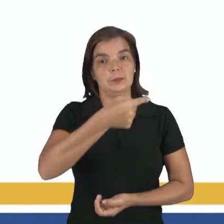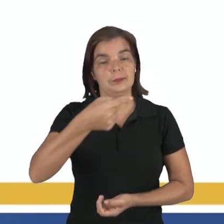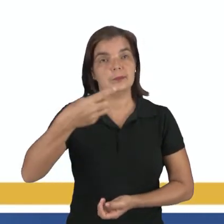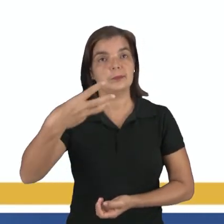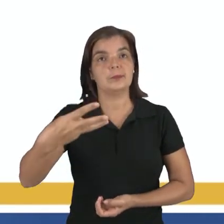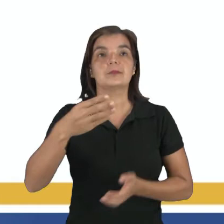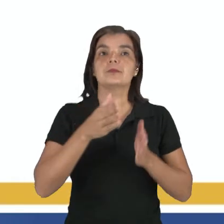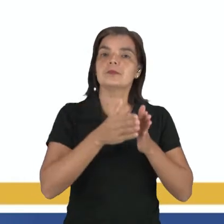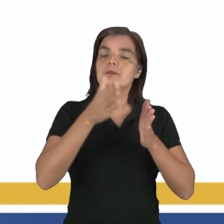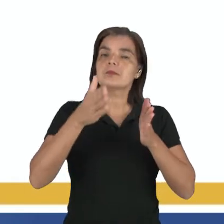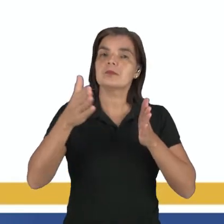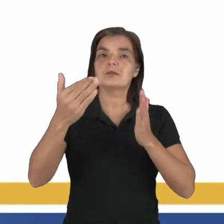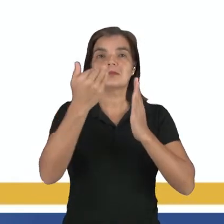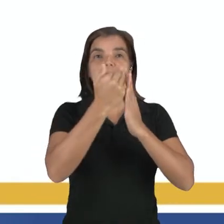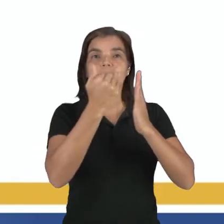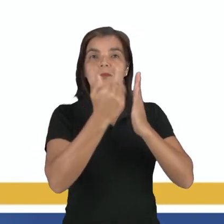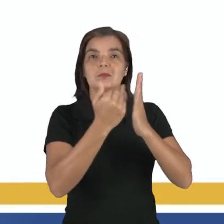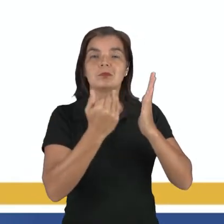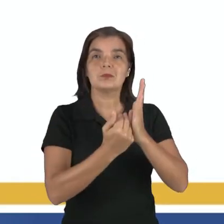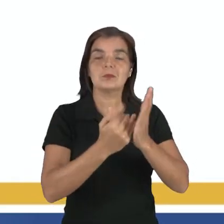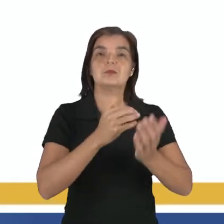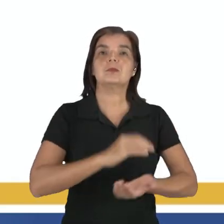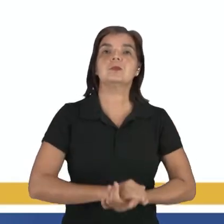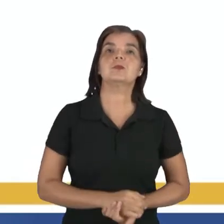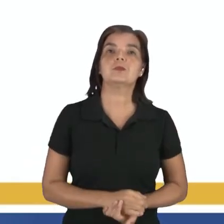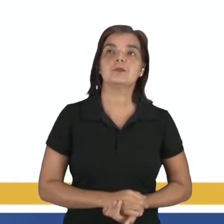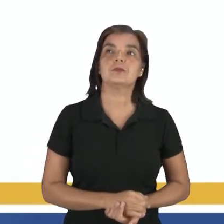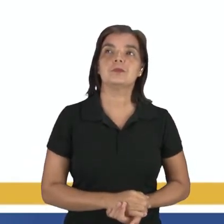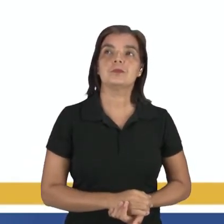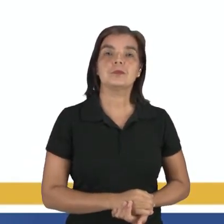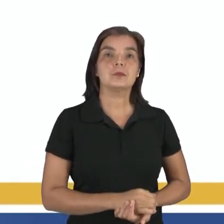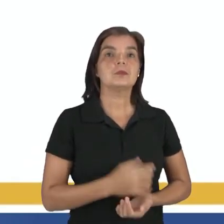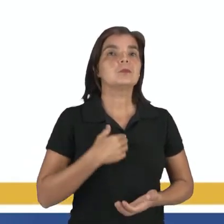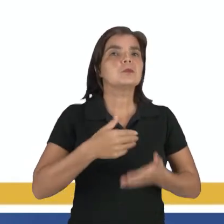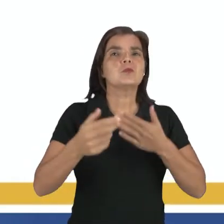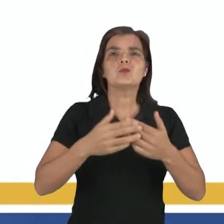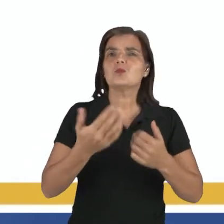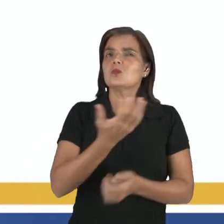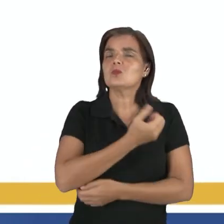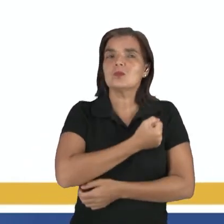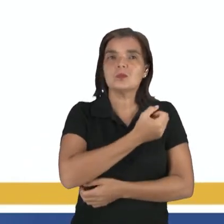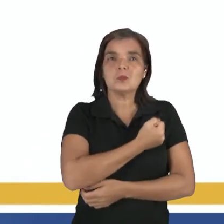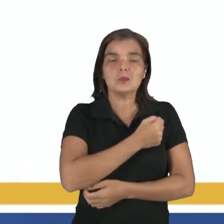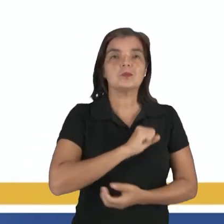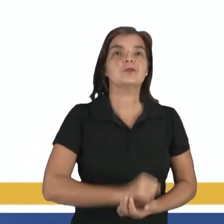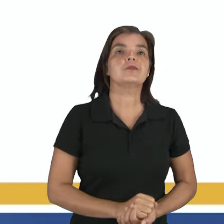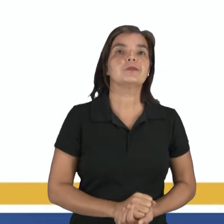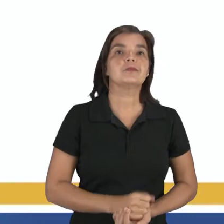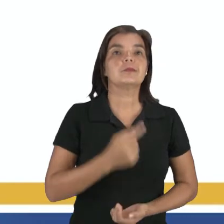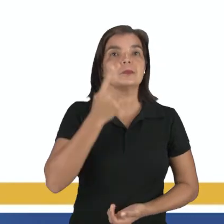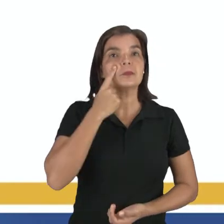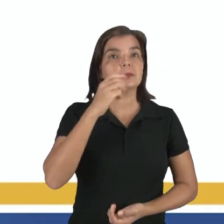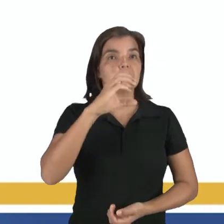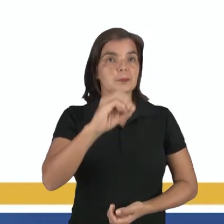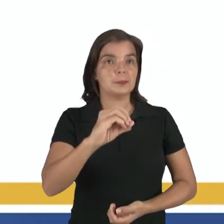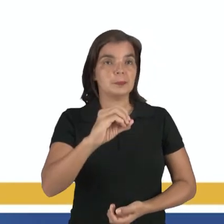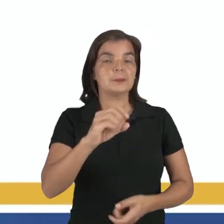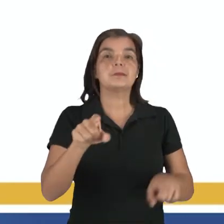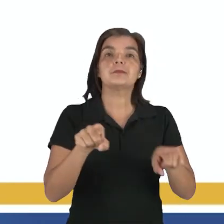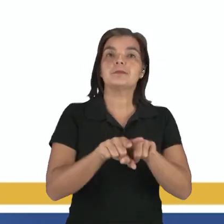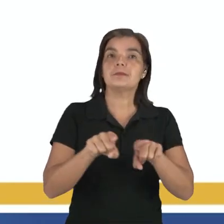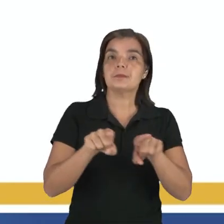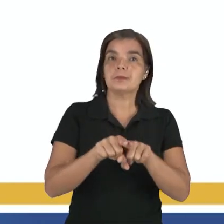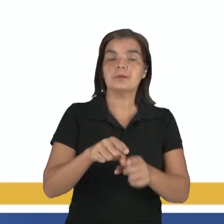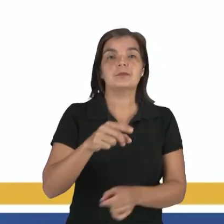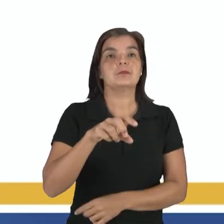3. E assim nós temos todos eles sequenciados para qualquer número. Vai para o zero,